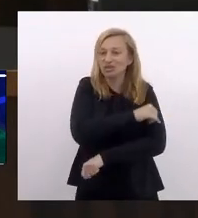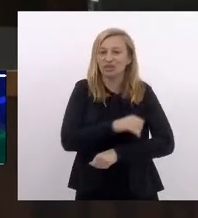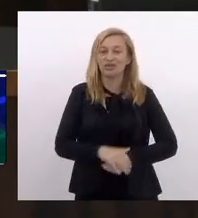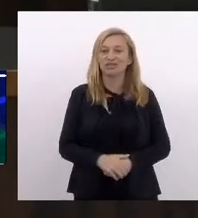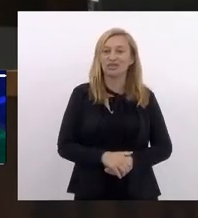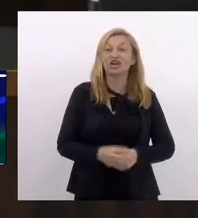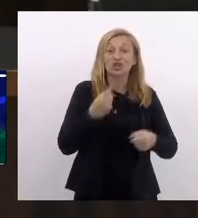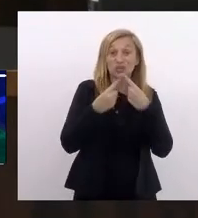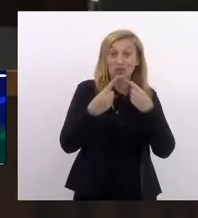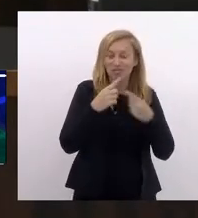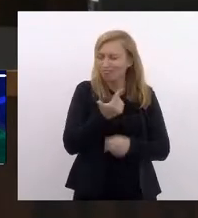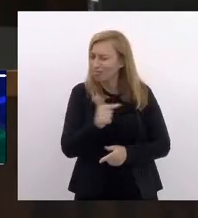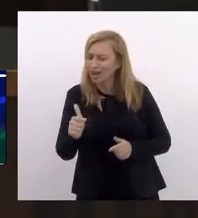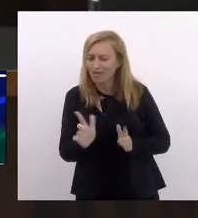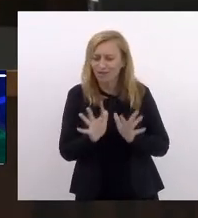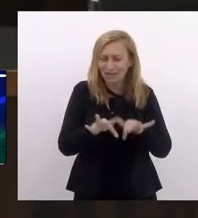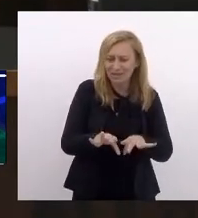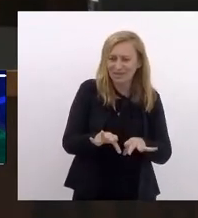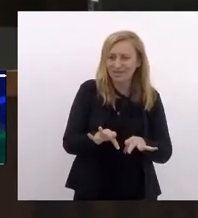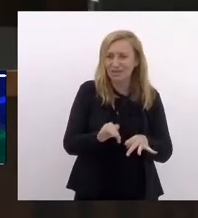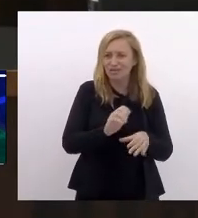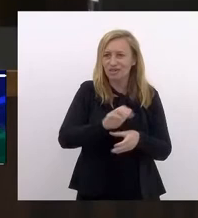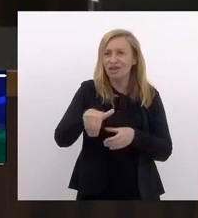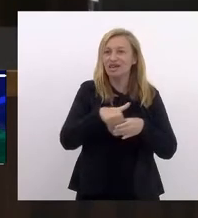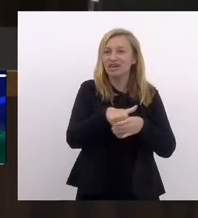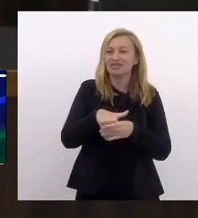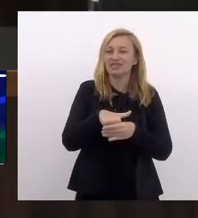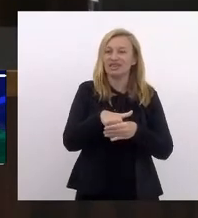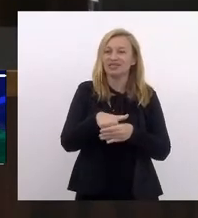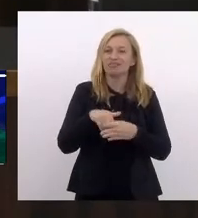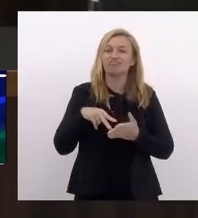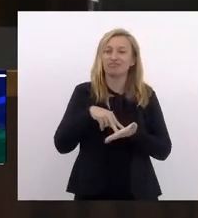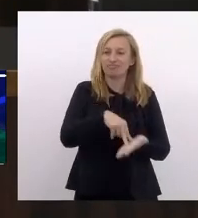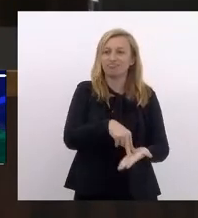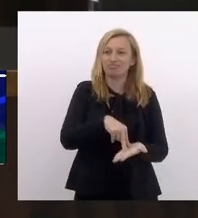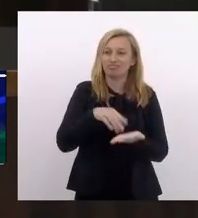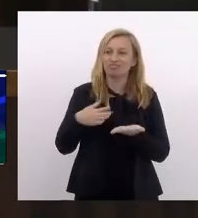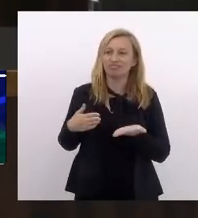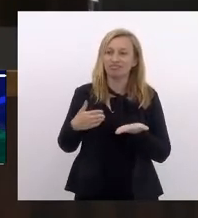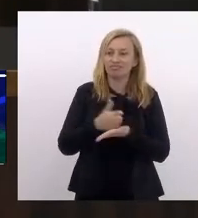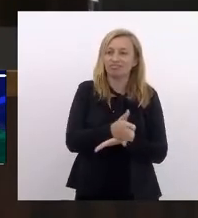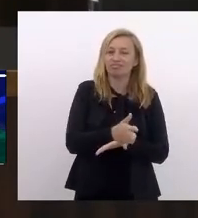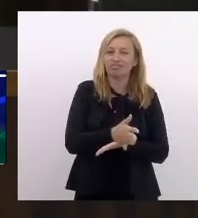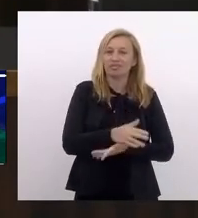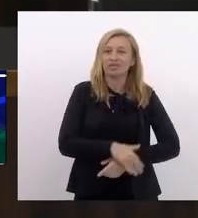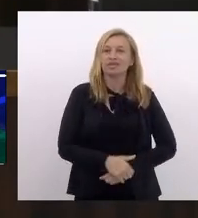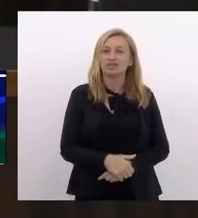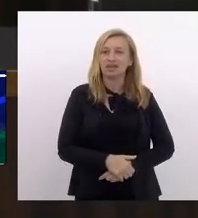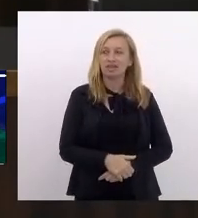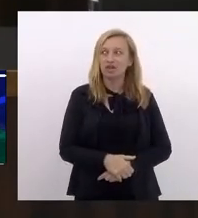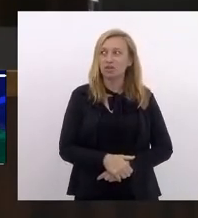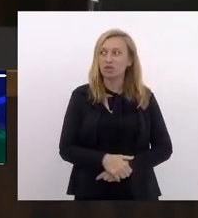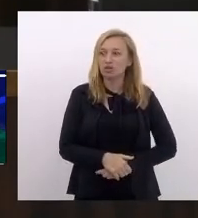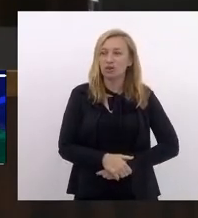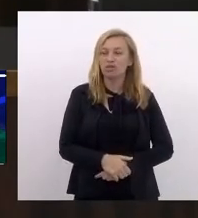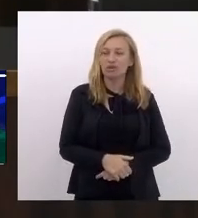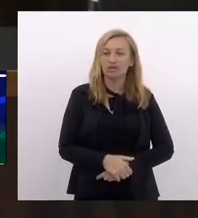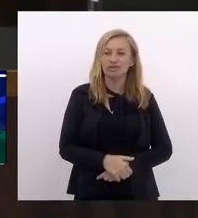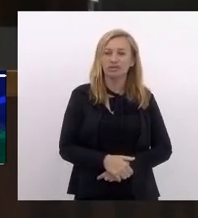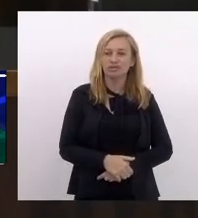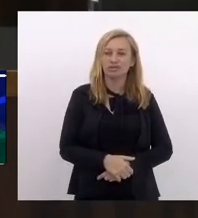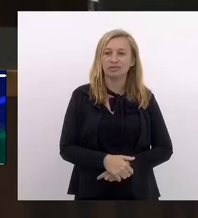Em discussão, não havendo o que queira discutir, encerrada a discussão. Em votação, os senhores que aprovam, permaneçam como estão. Aprovado, vai